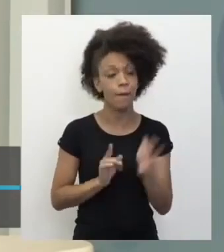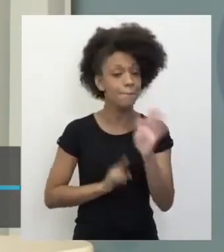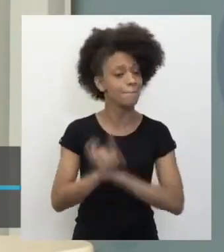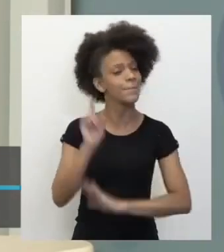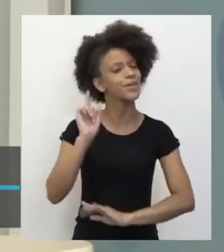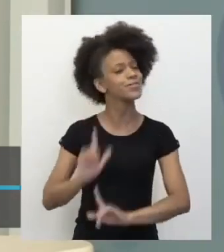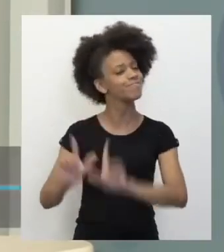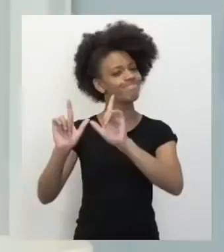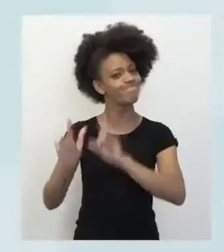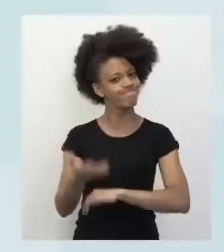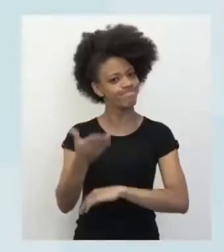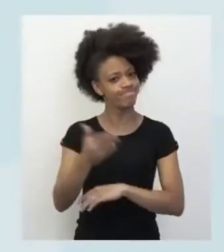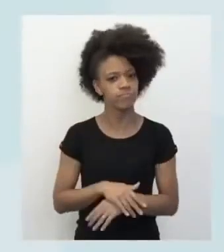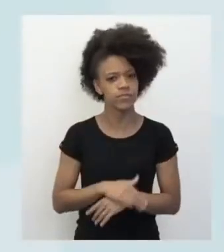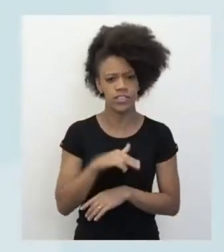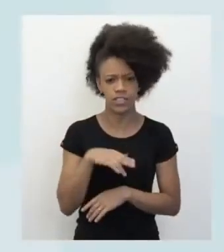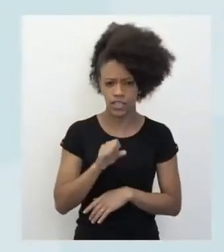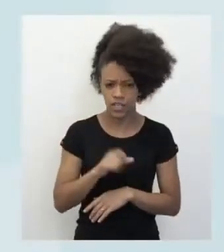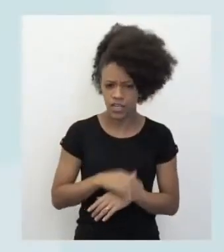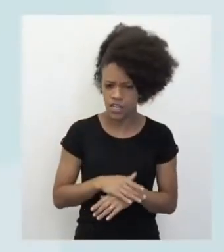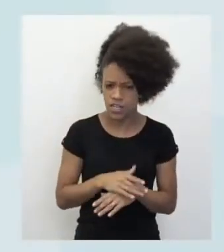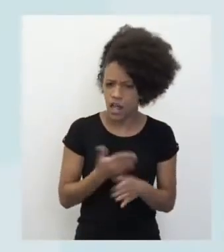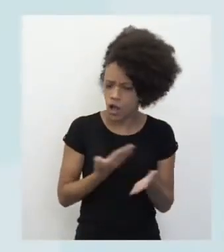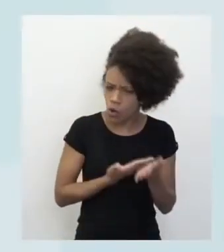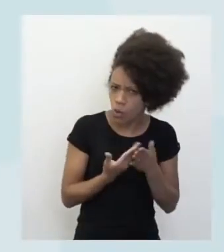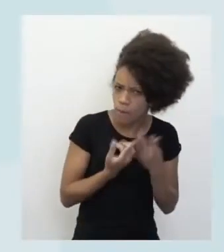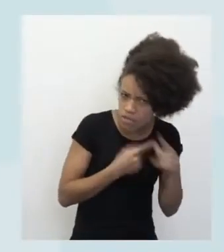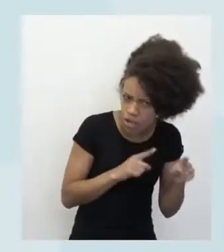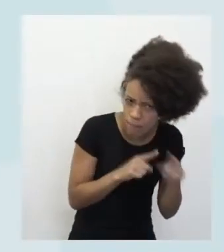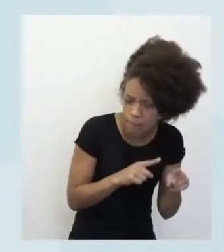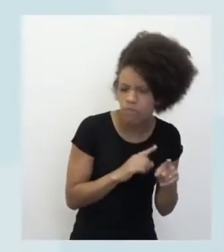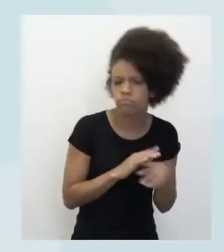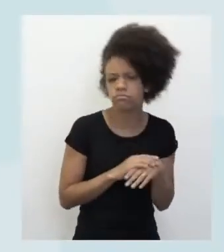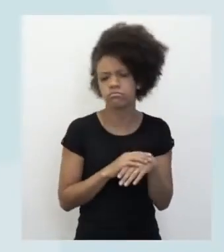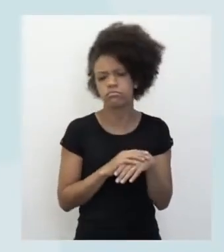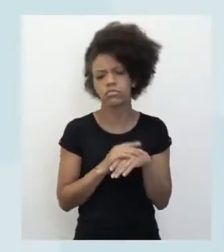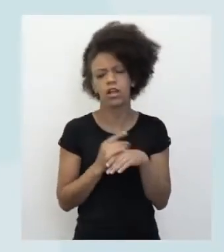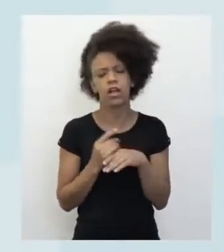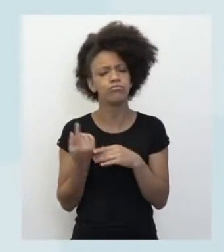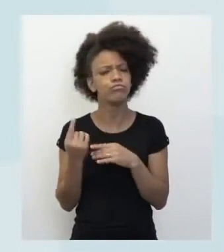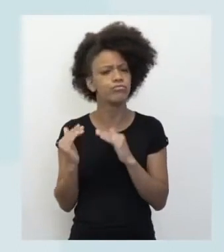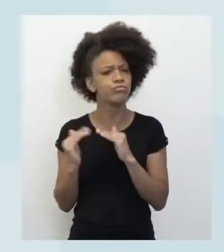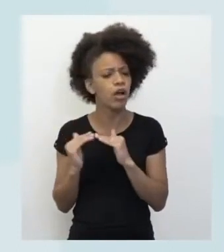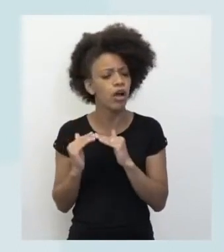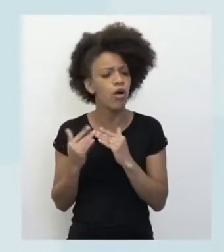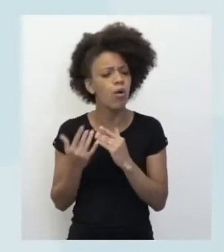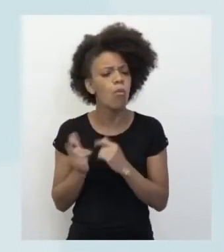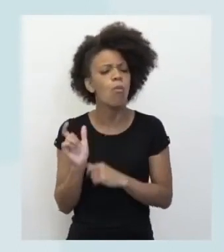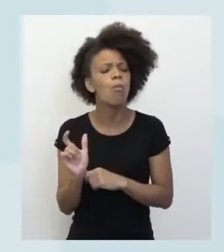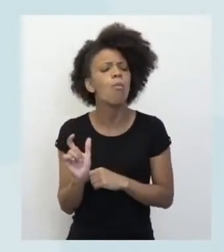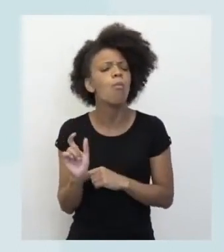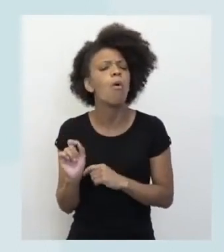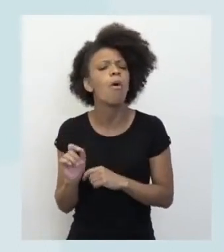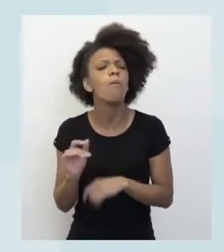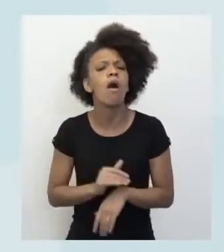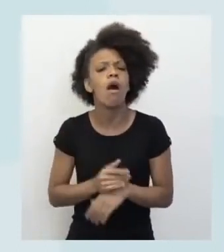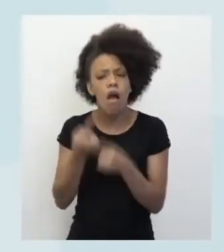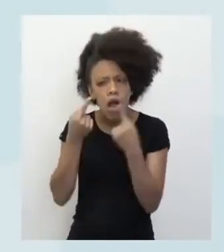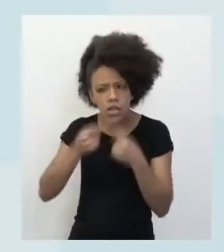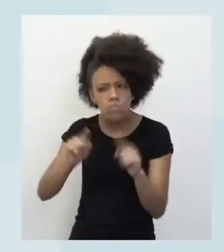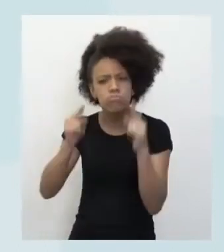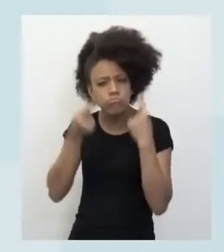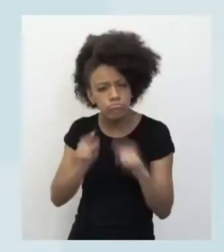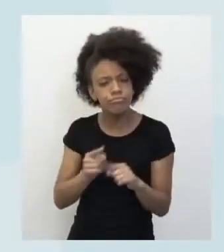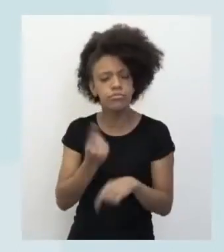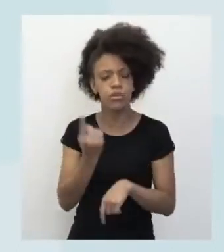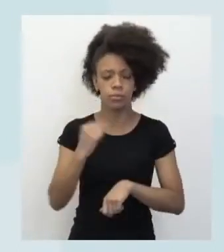tela, por favor. Inês Pereira inicia a peça reclamando. De acordo com essa primeira fala, qual é o motivo de suas reclamações?